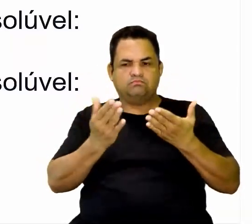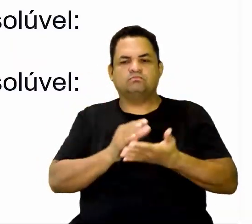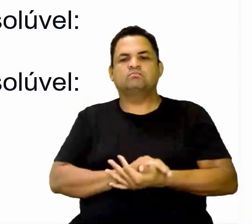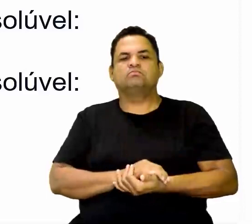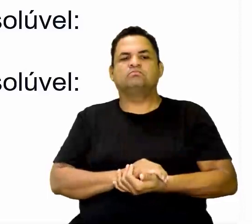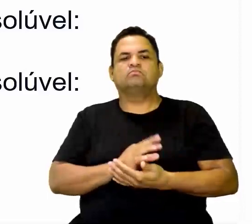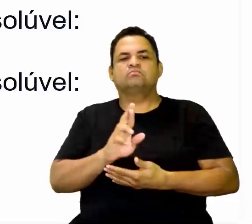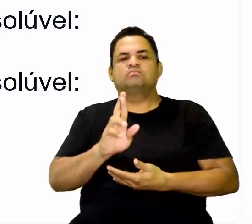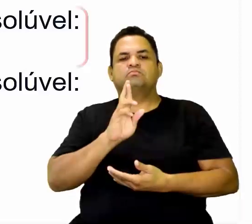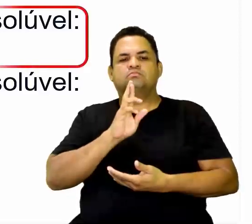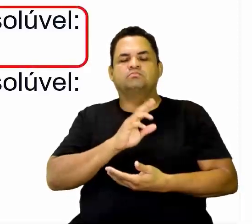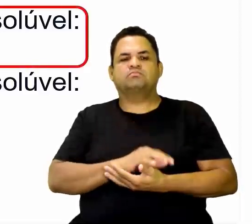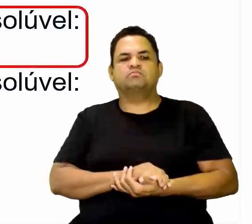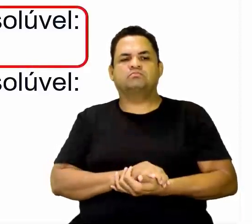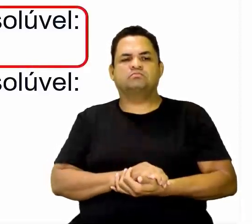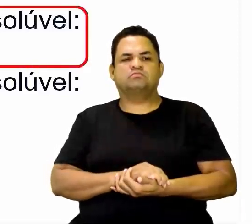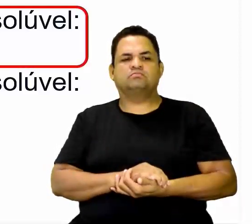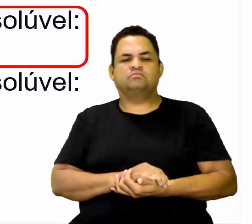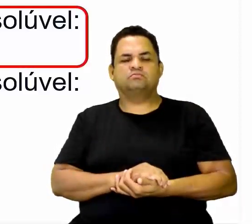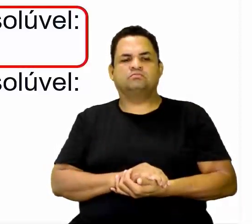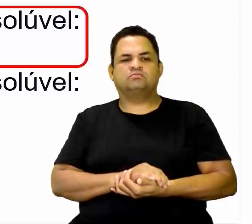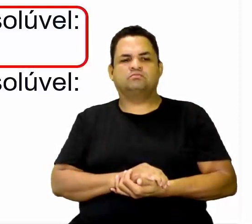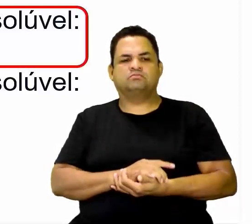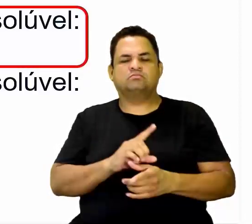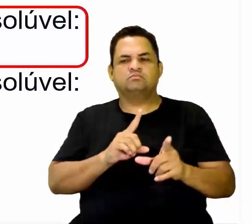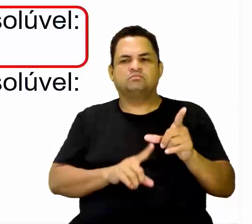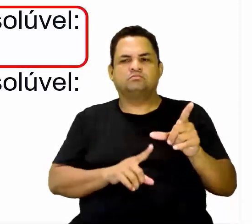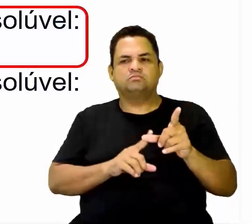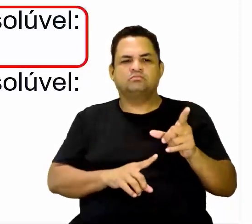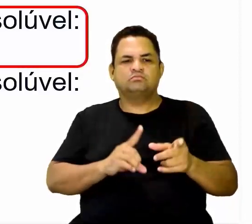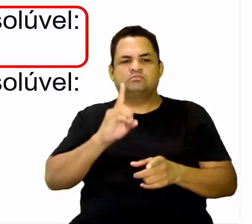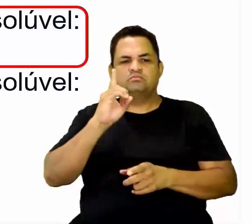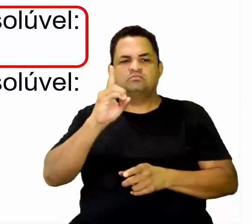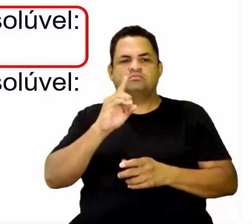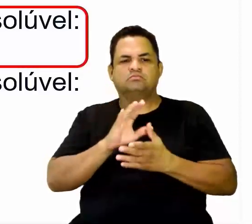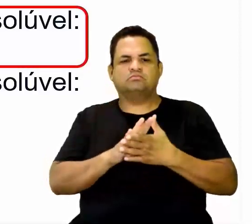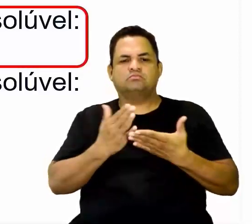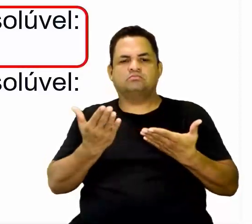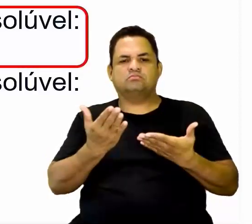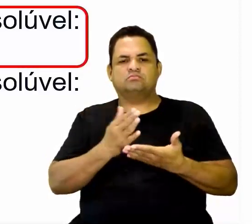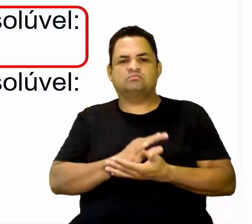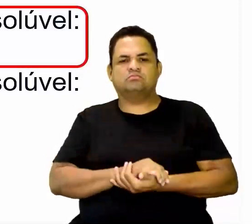a resposta número de letra D, onde